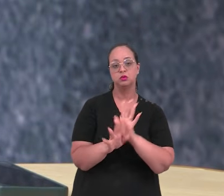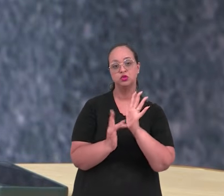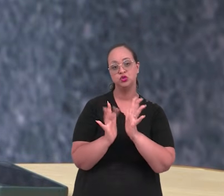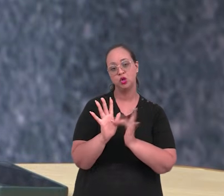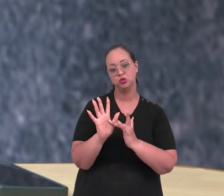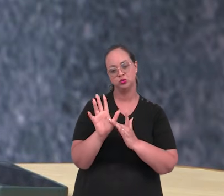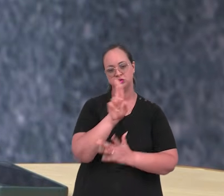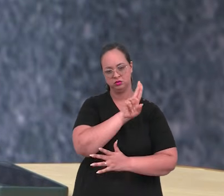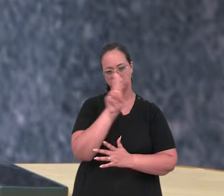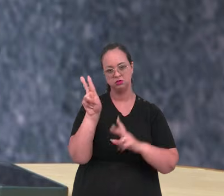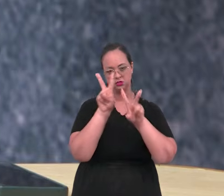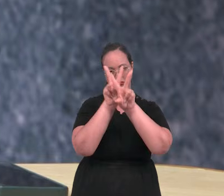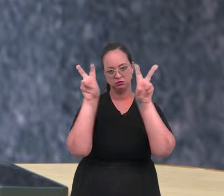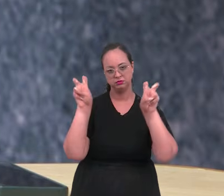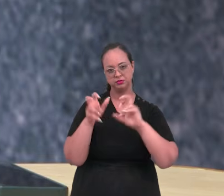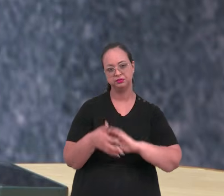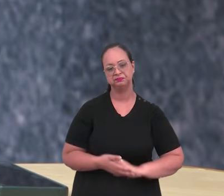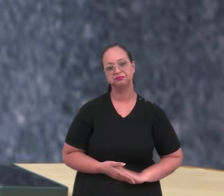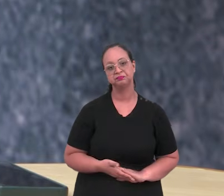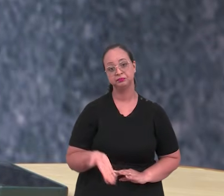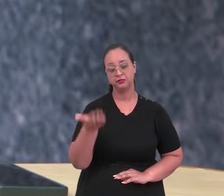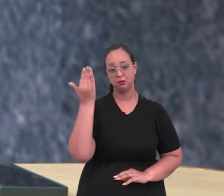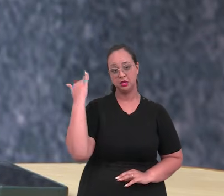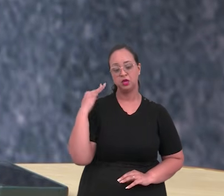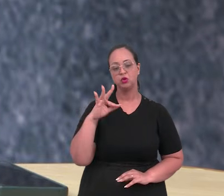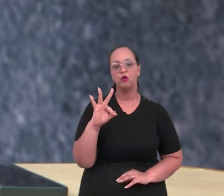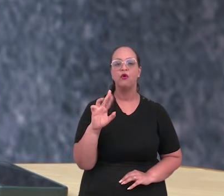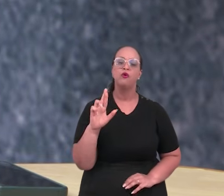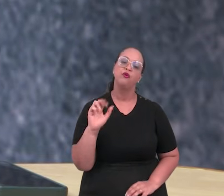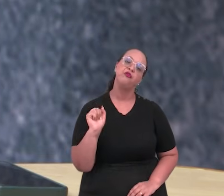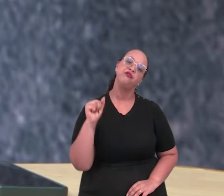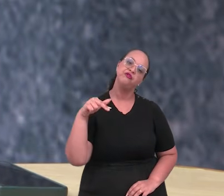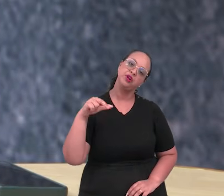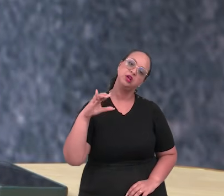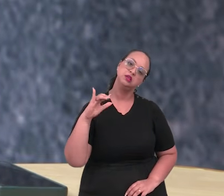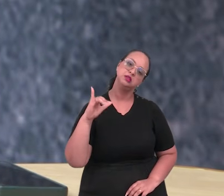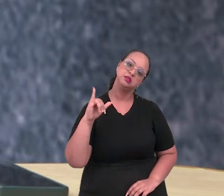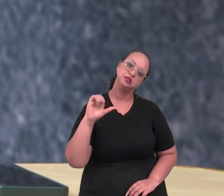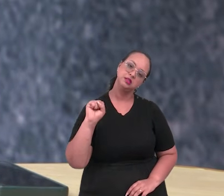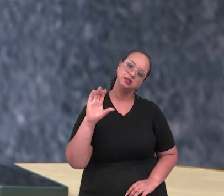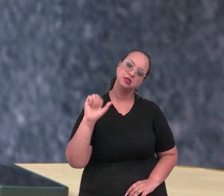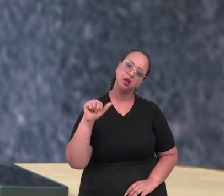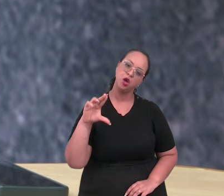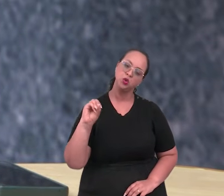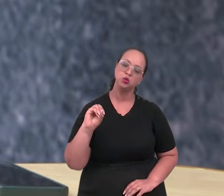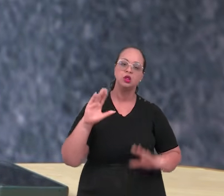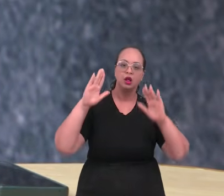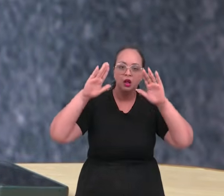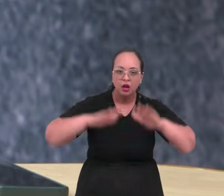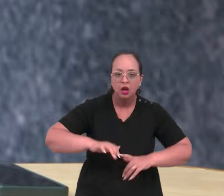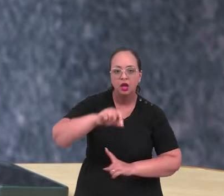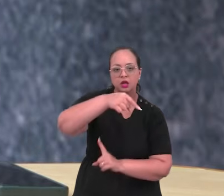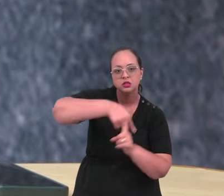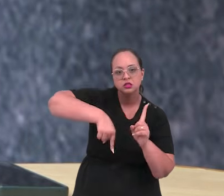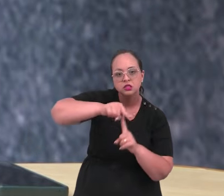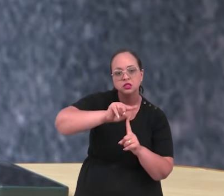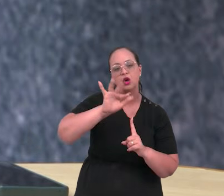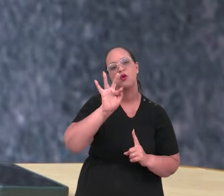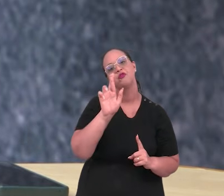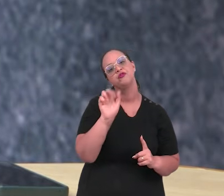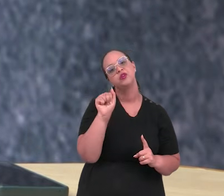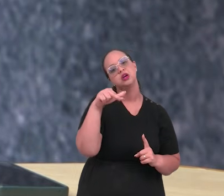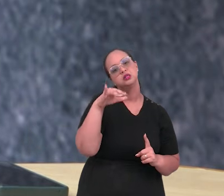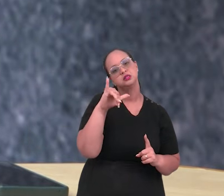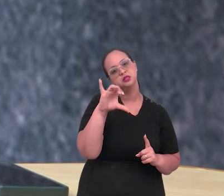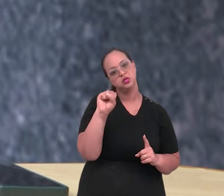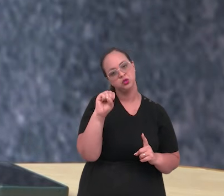interessante, antes você tinha os franciscanos, que se espelhavam em São Francisco, né? Ou os